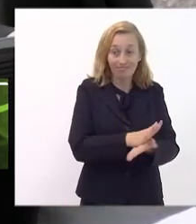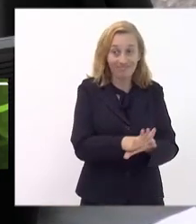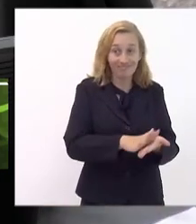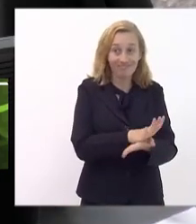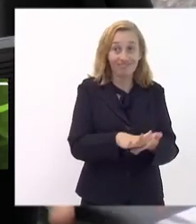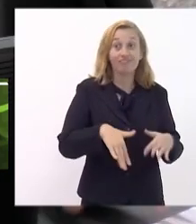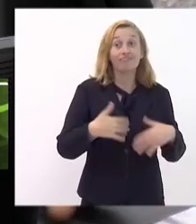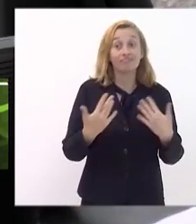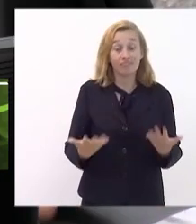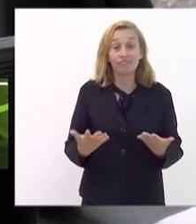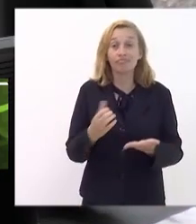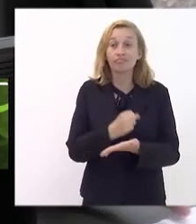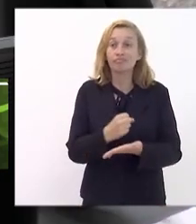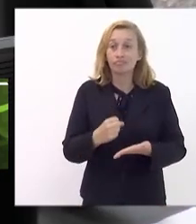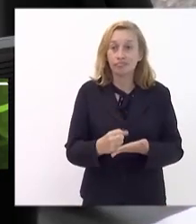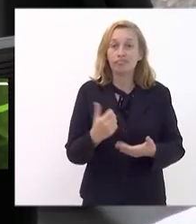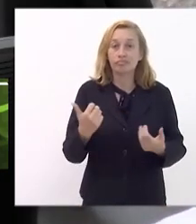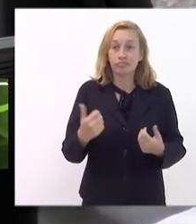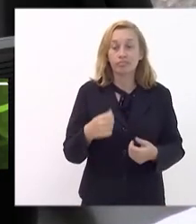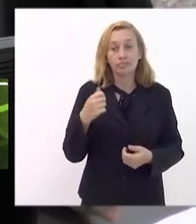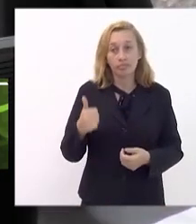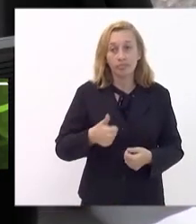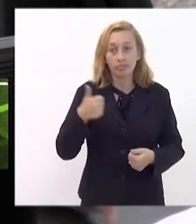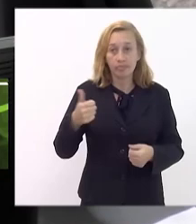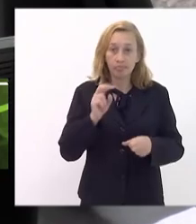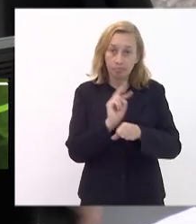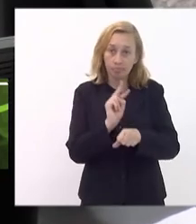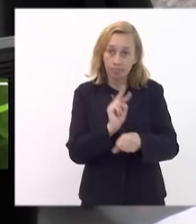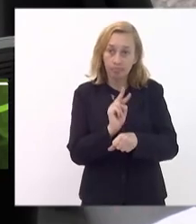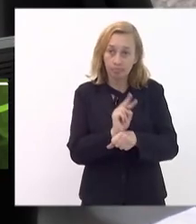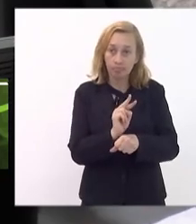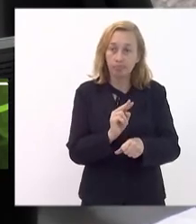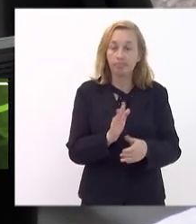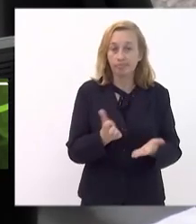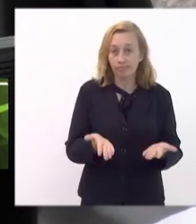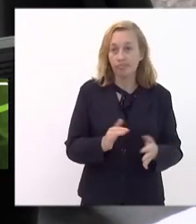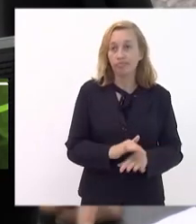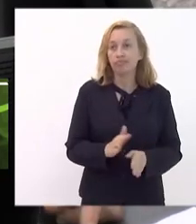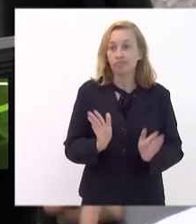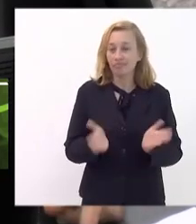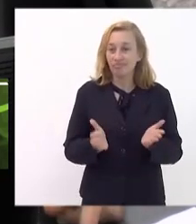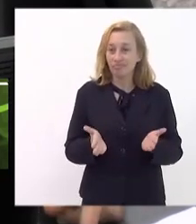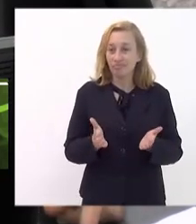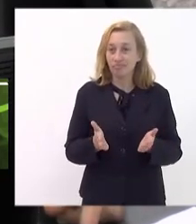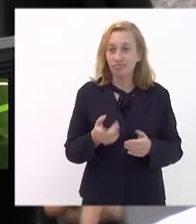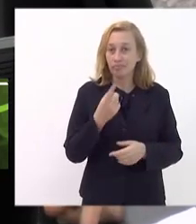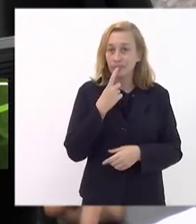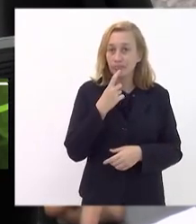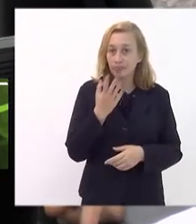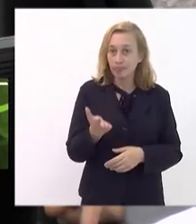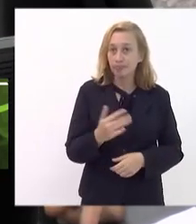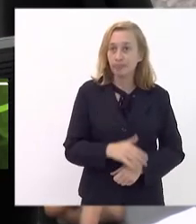aí, um contrato para a gente monitorar, porque a ordem de início vai ficar muito, muito perto